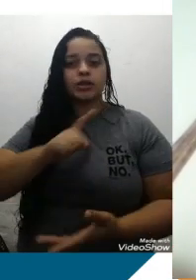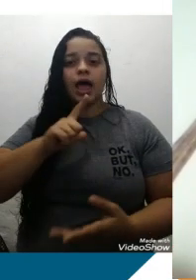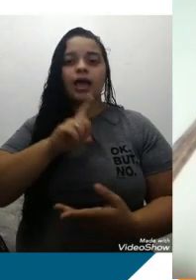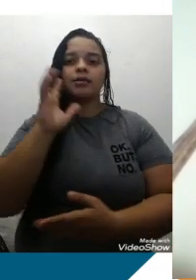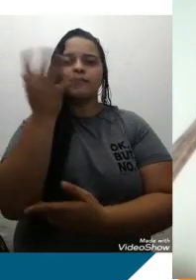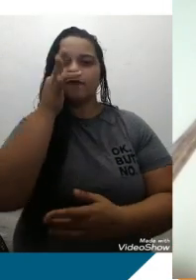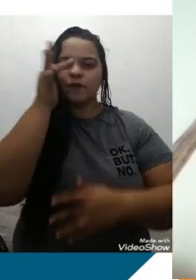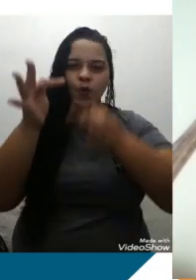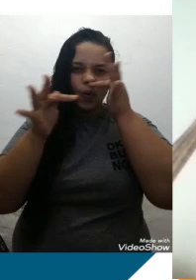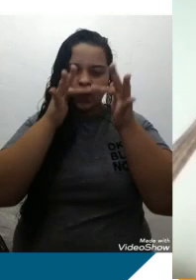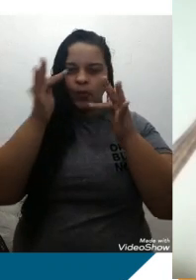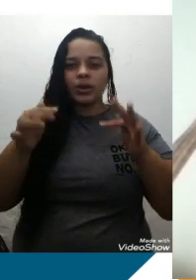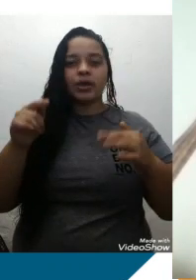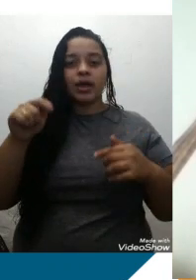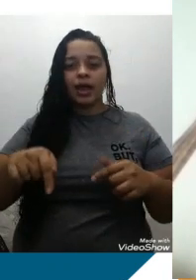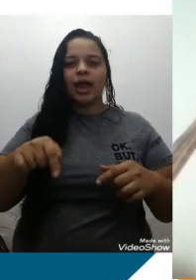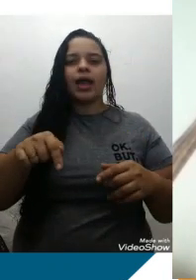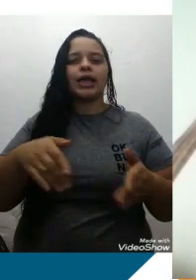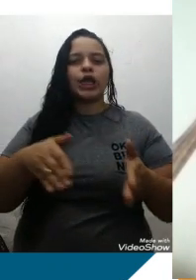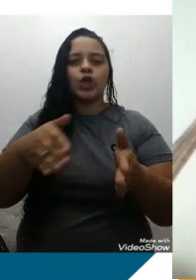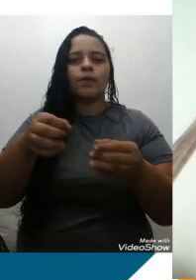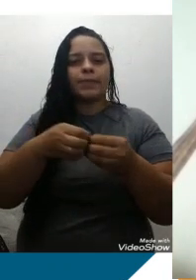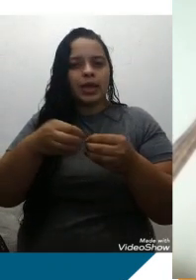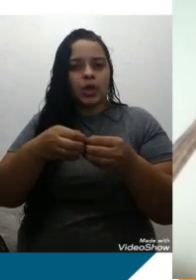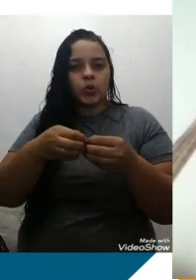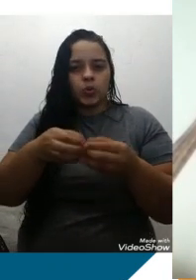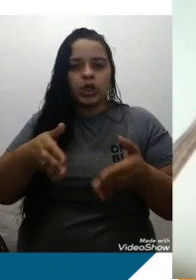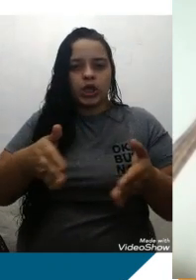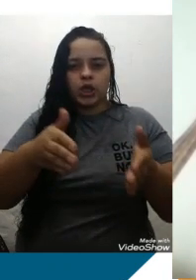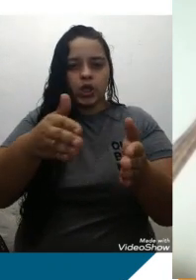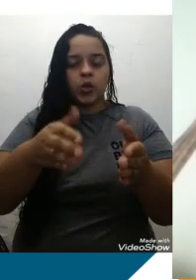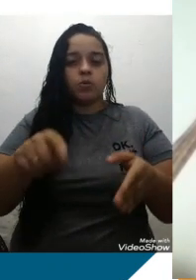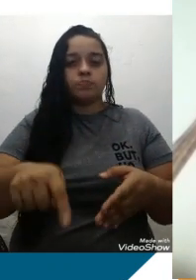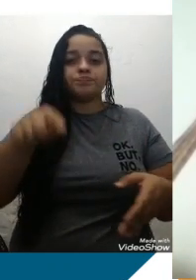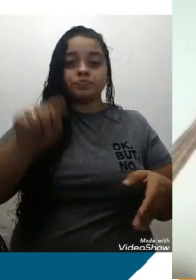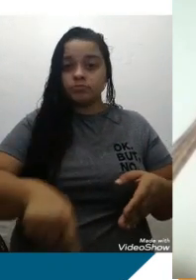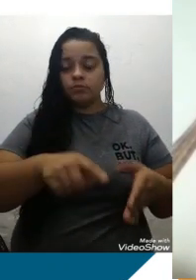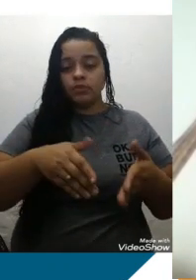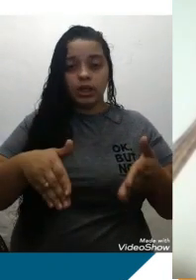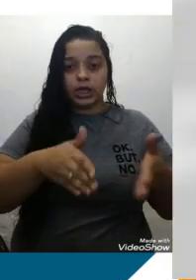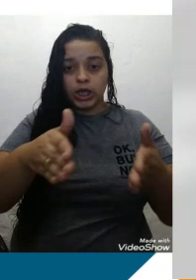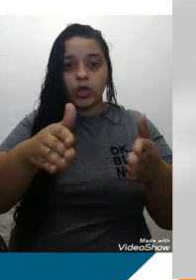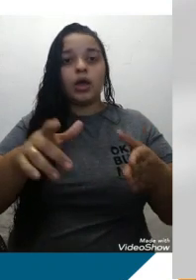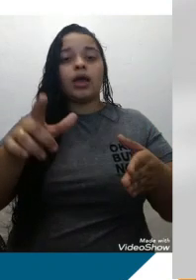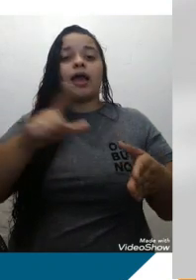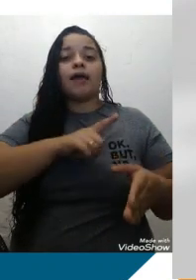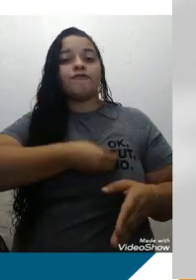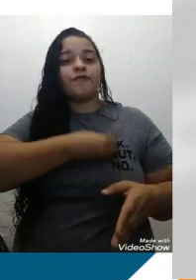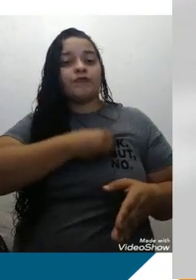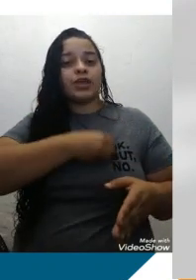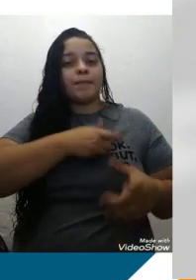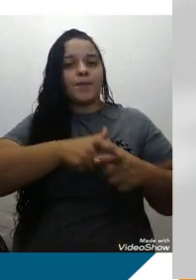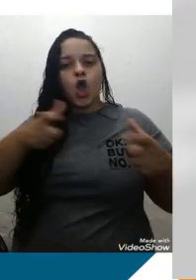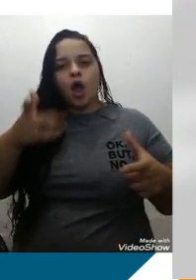plantas úteis à alimentação nas margens dos grandes rios. E é porque justamente nas margens desses grandes rios era onde vivia a maior parte